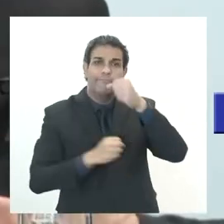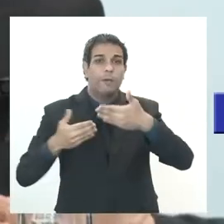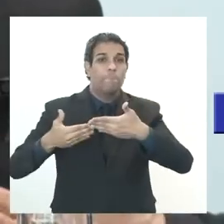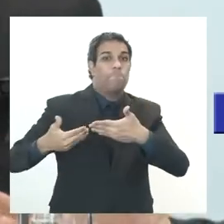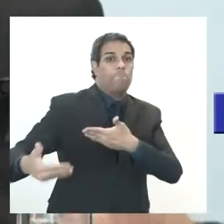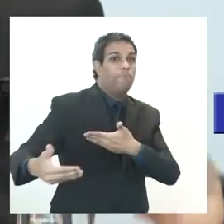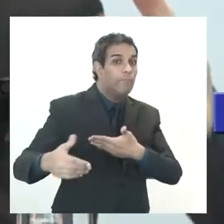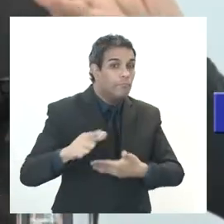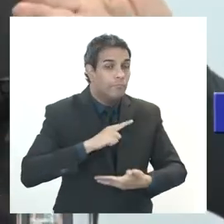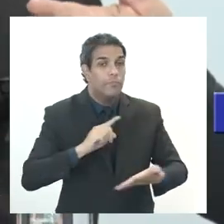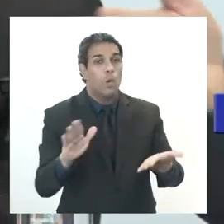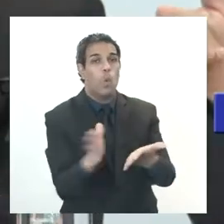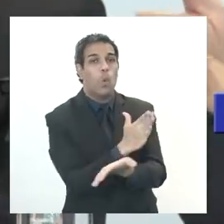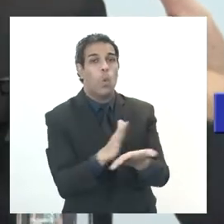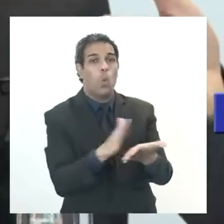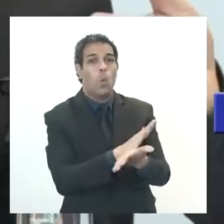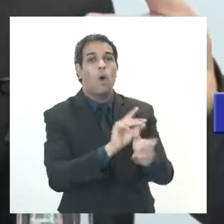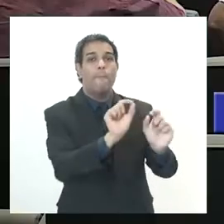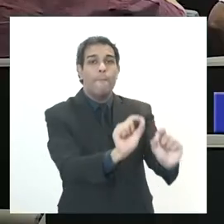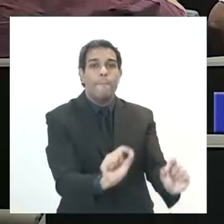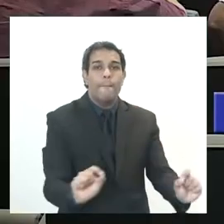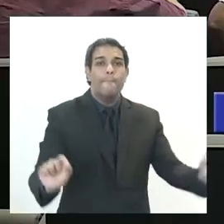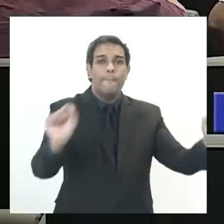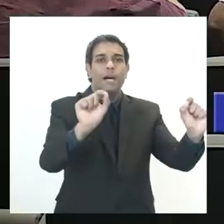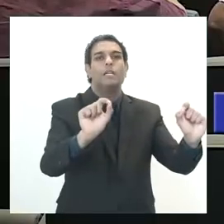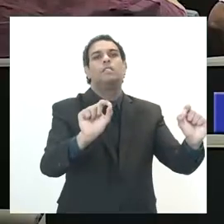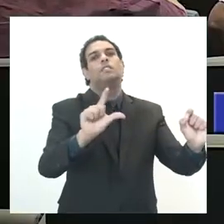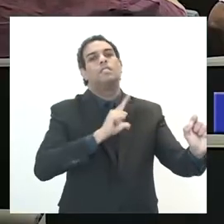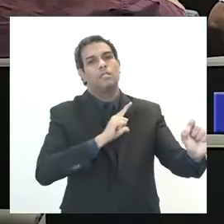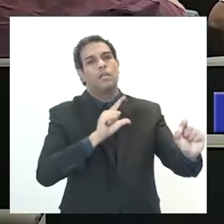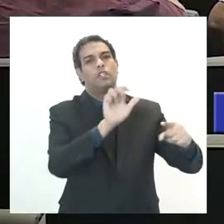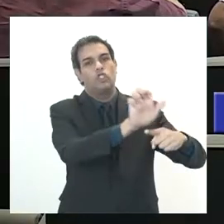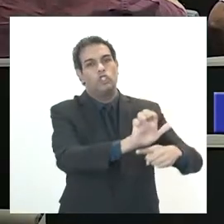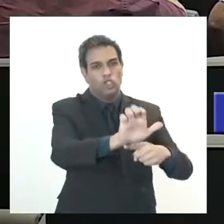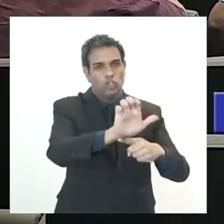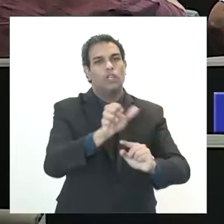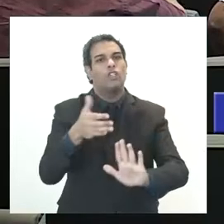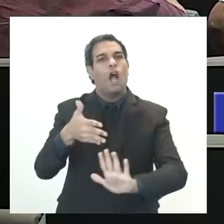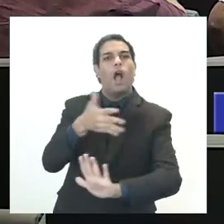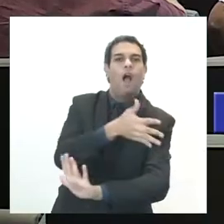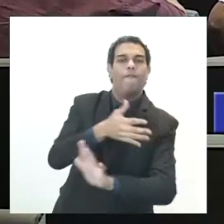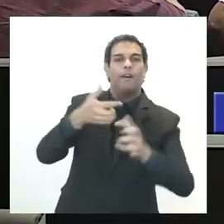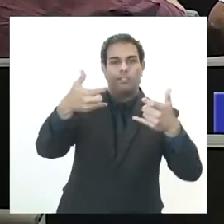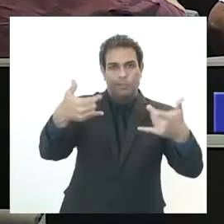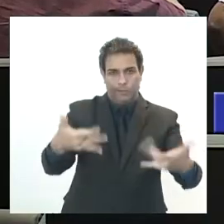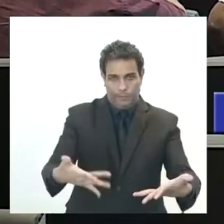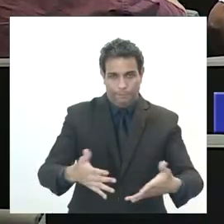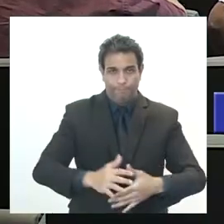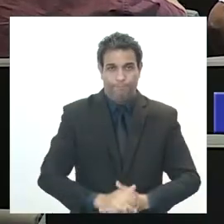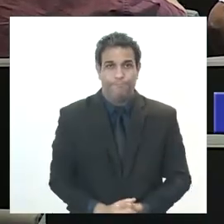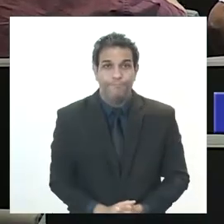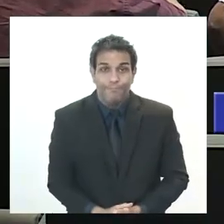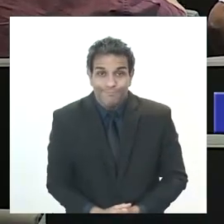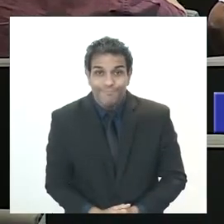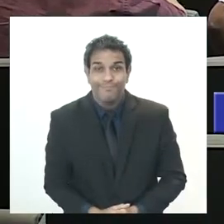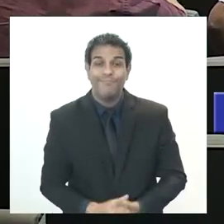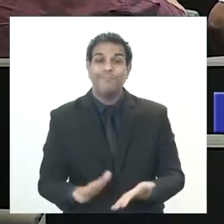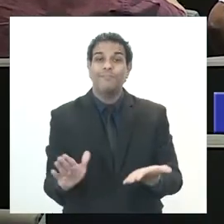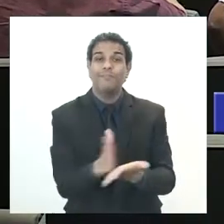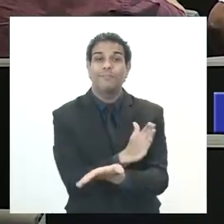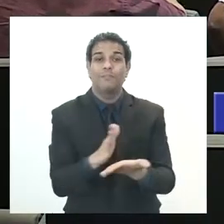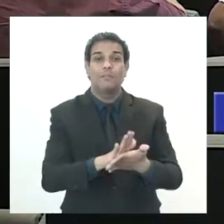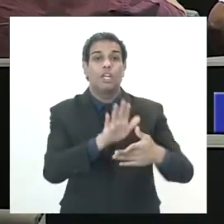e estados já foi falado aqui pelos companheiros que me antecederam na mesa os